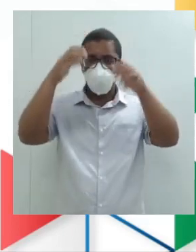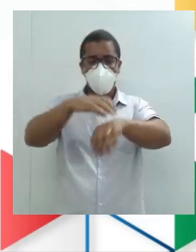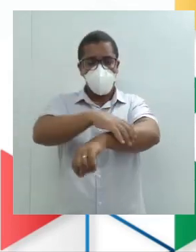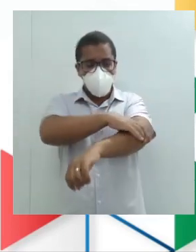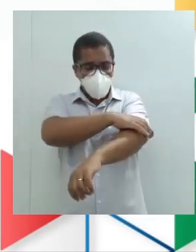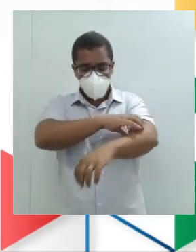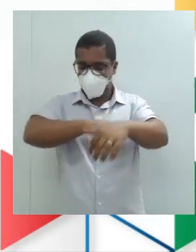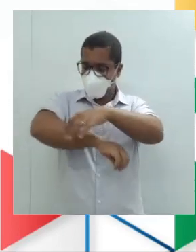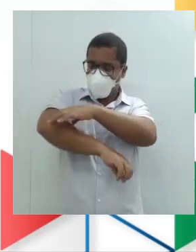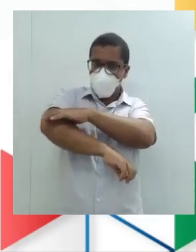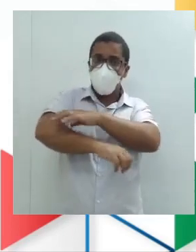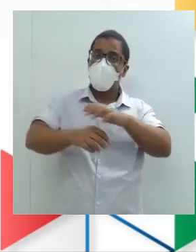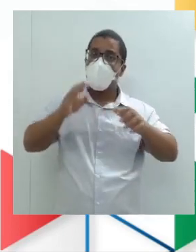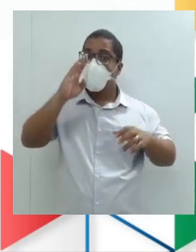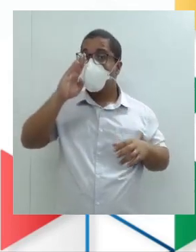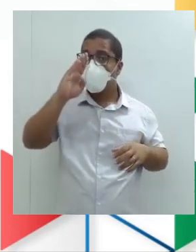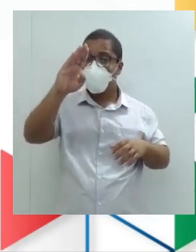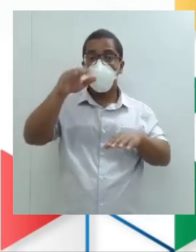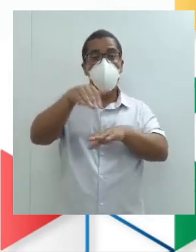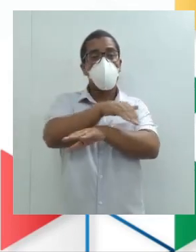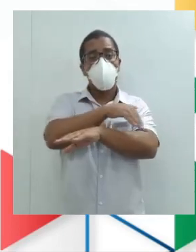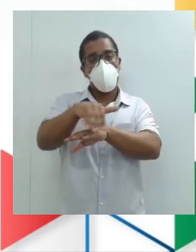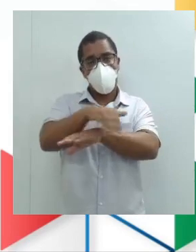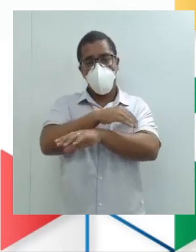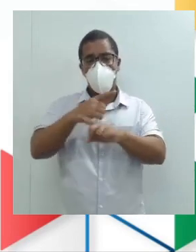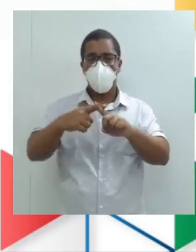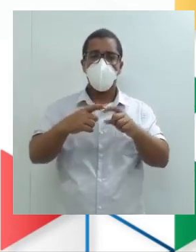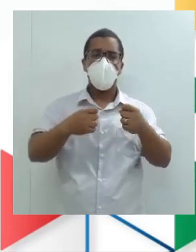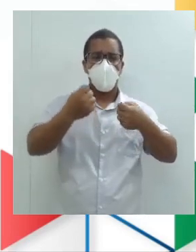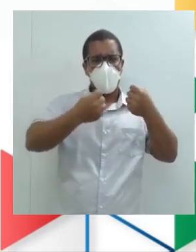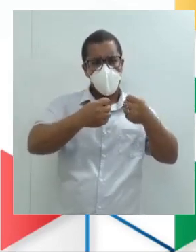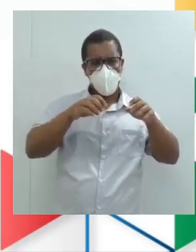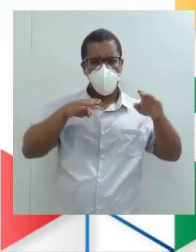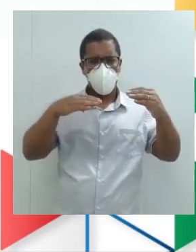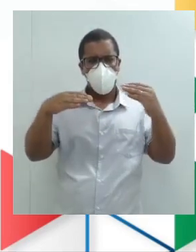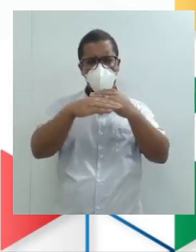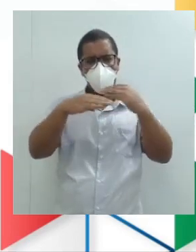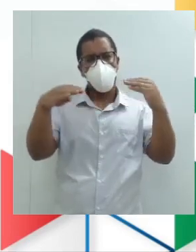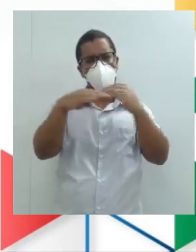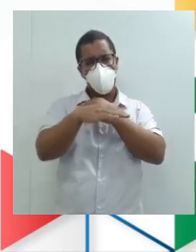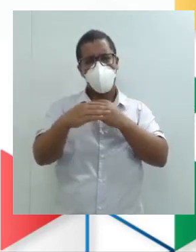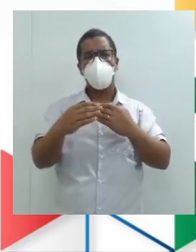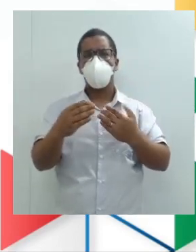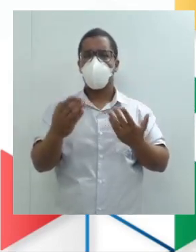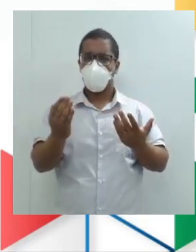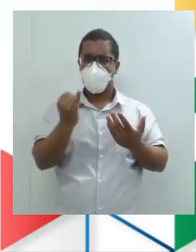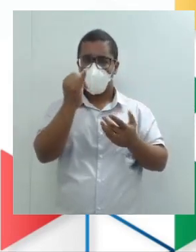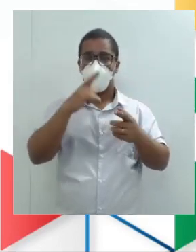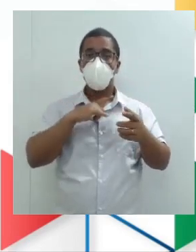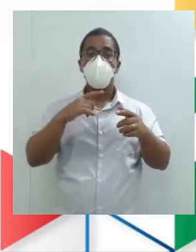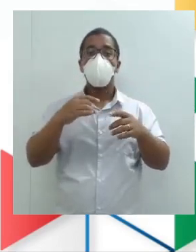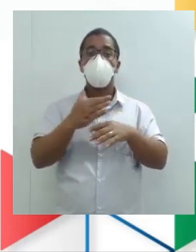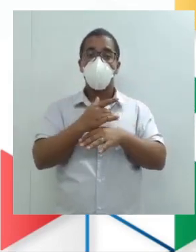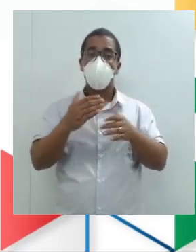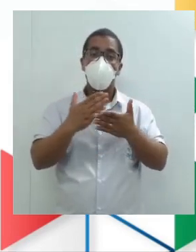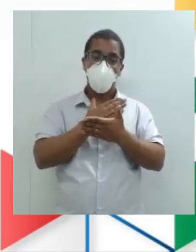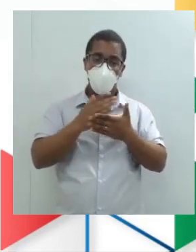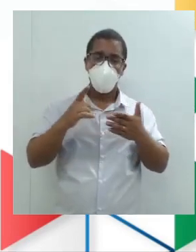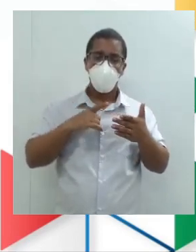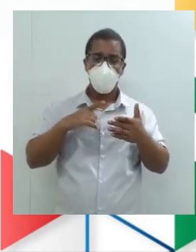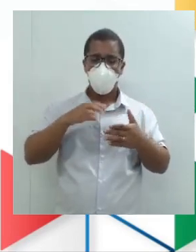principalmente quando a gente vai para as vias urbanas, com carro, etc. e tal, tá? Então, tem cidades como em Recife, que